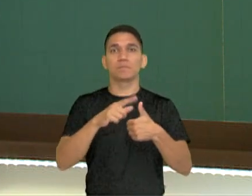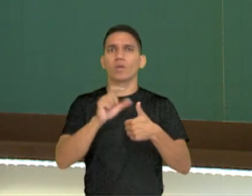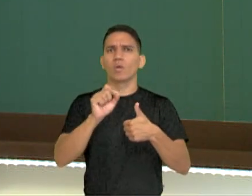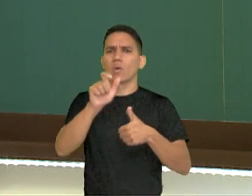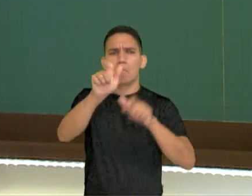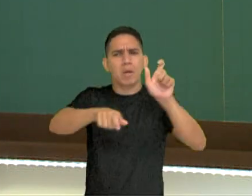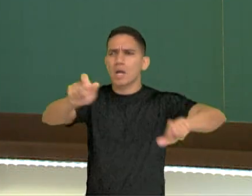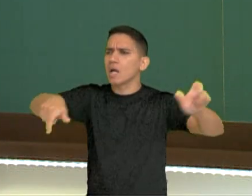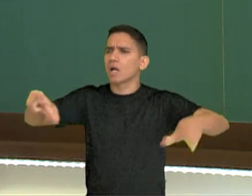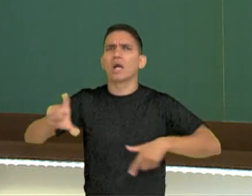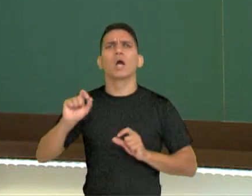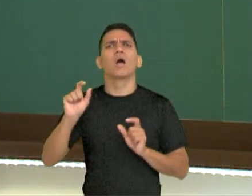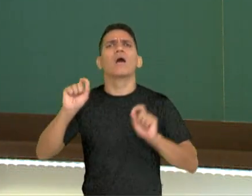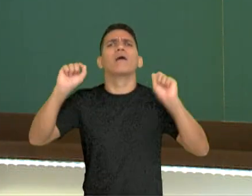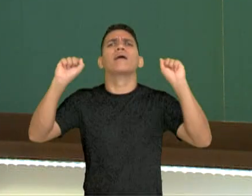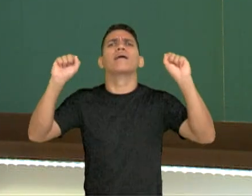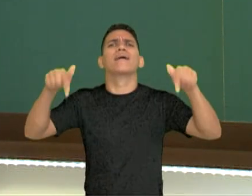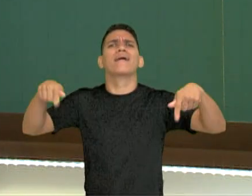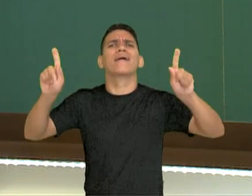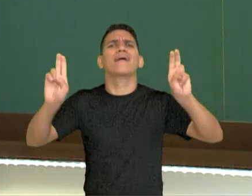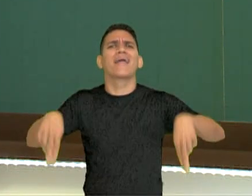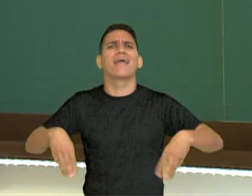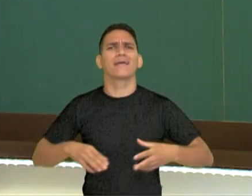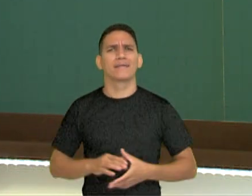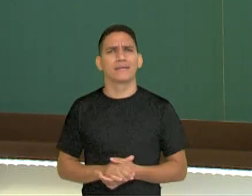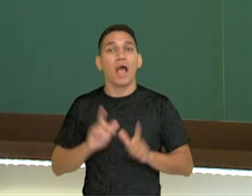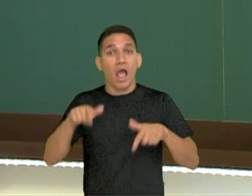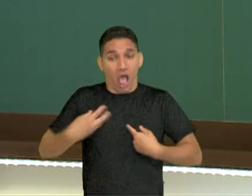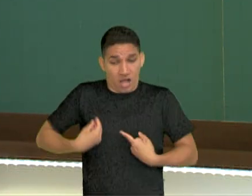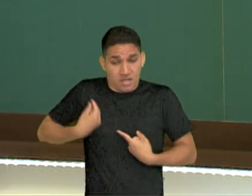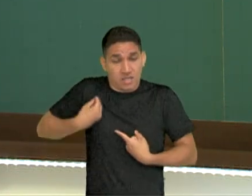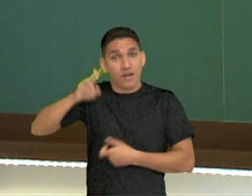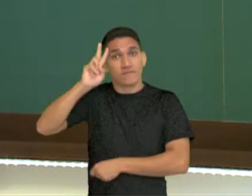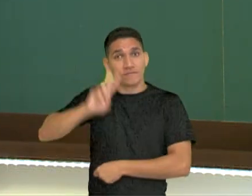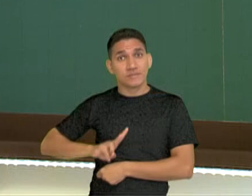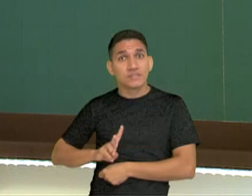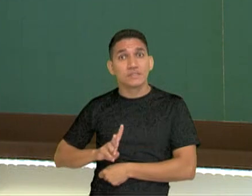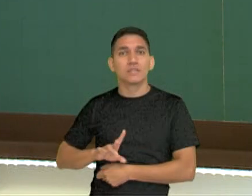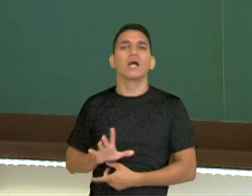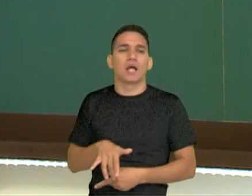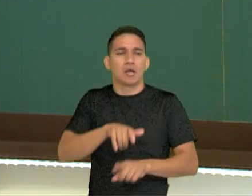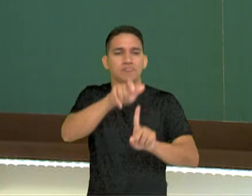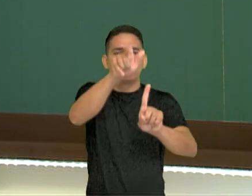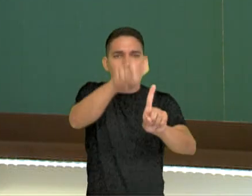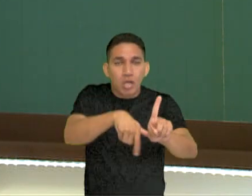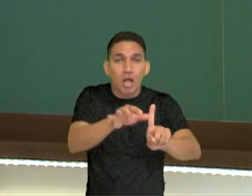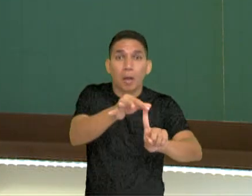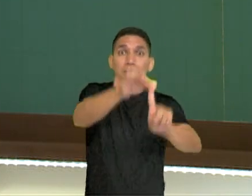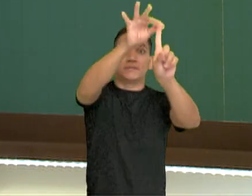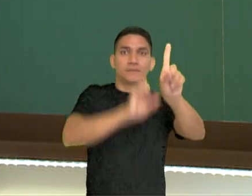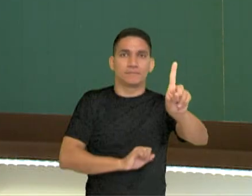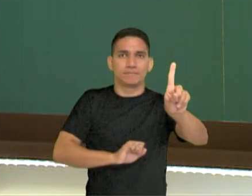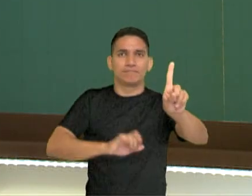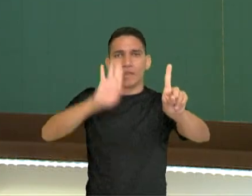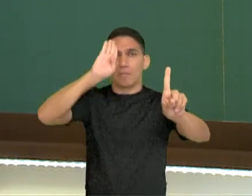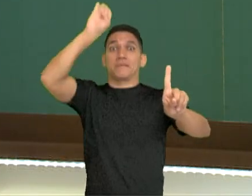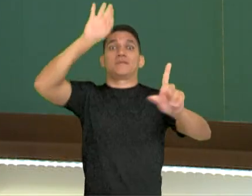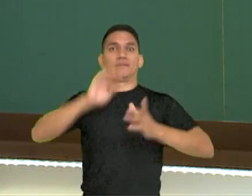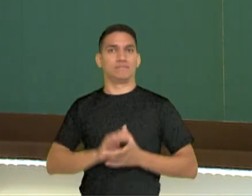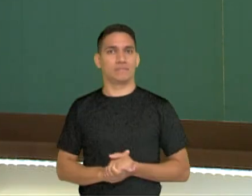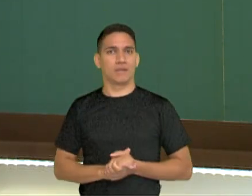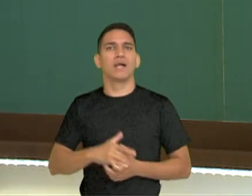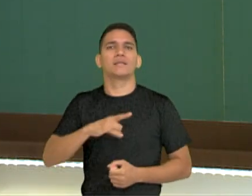Quem são os personagens? É quem vive a história em si, né? Então, tem os personagens principais, os protagonistas, tem